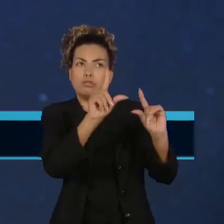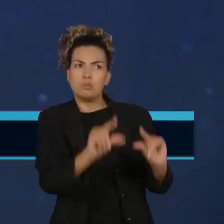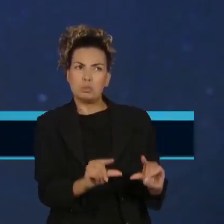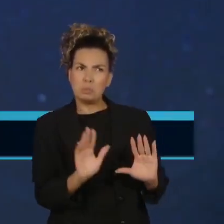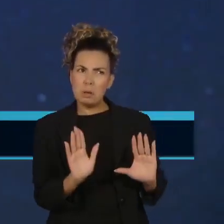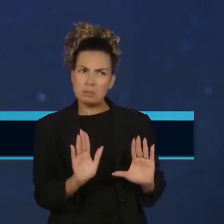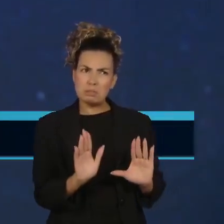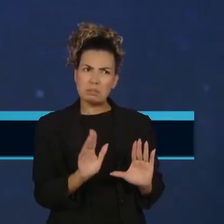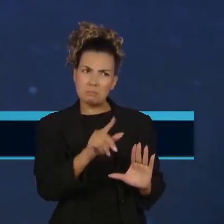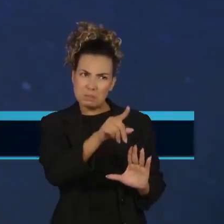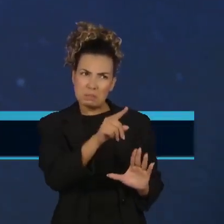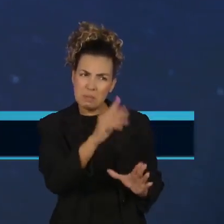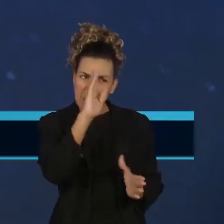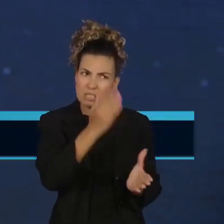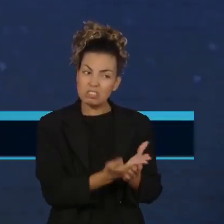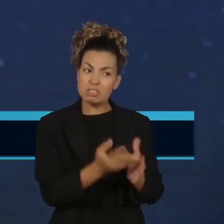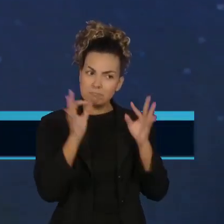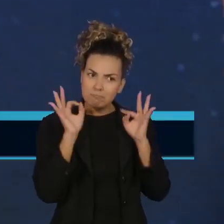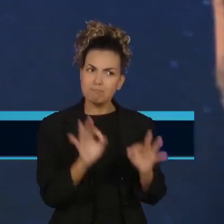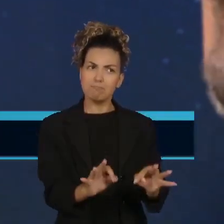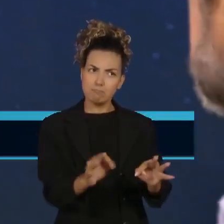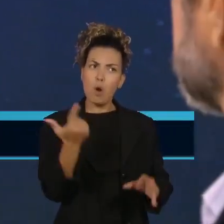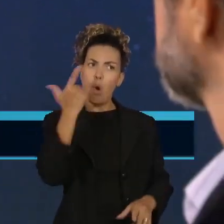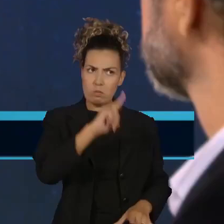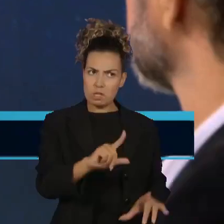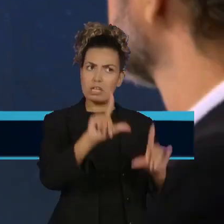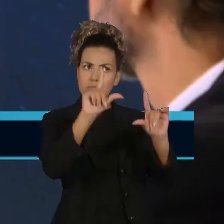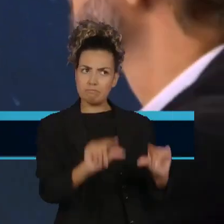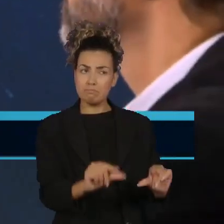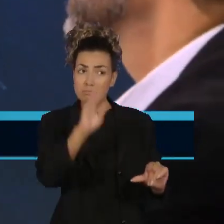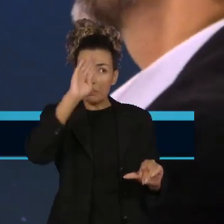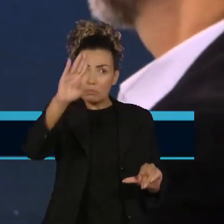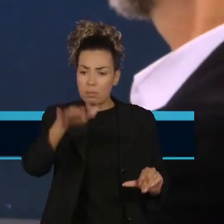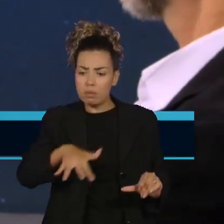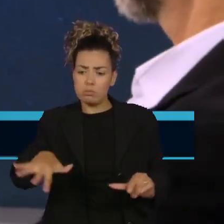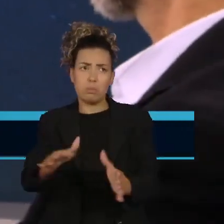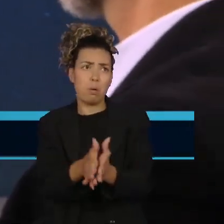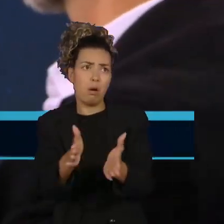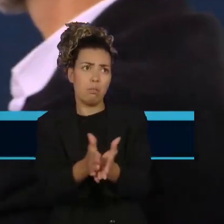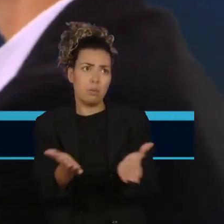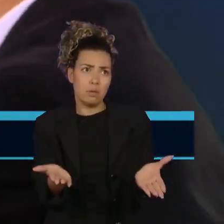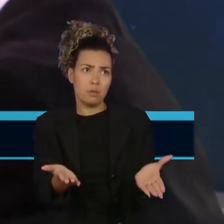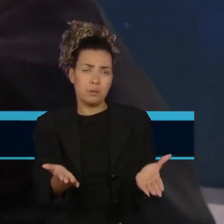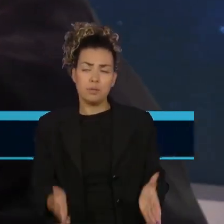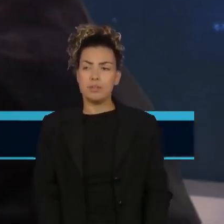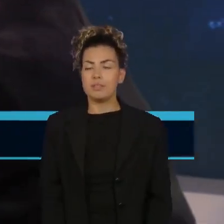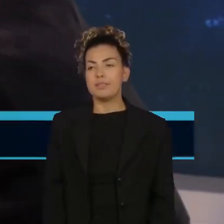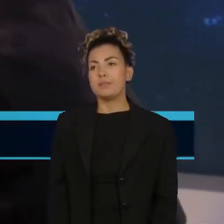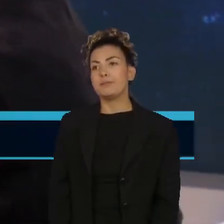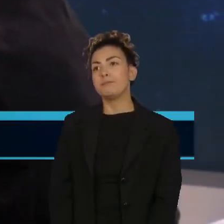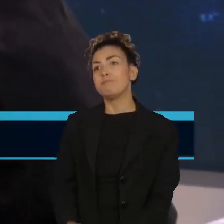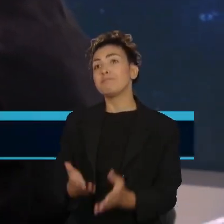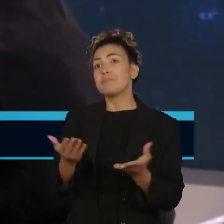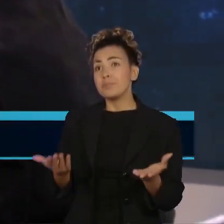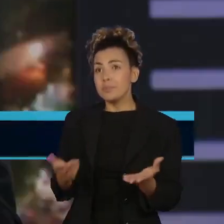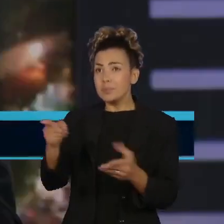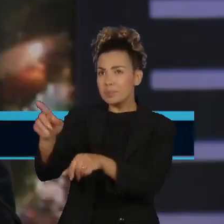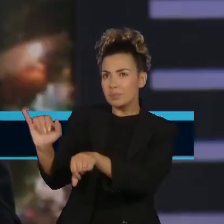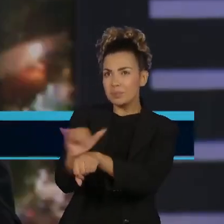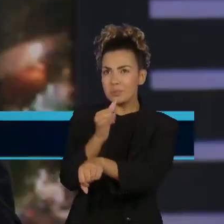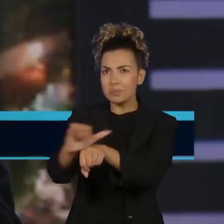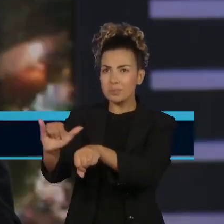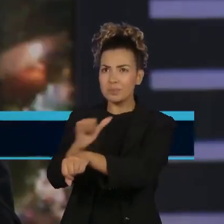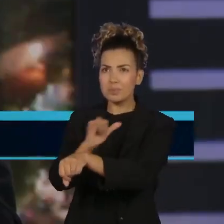de aliviar a pressão no bolso dos mais vulneráveis? Olha, eu acho que esse conjunto de medidas que eles